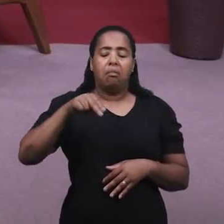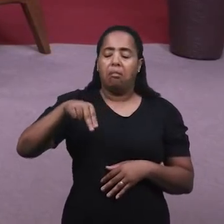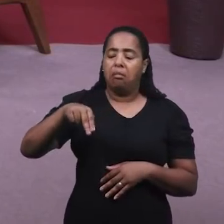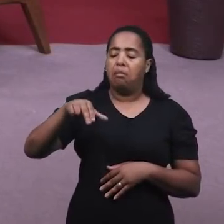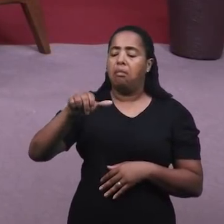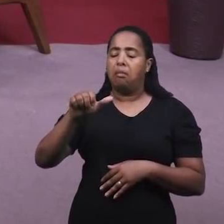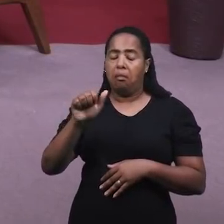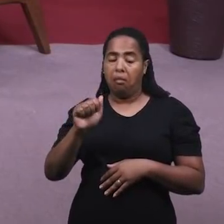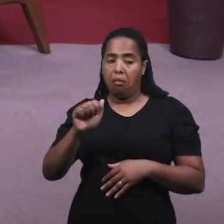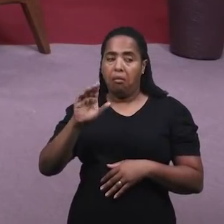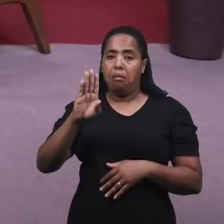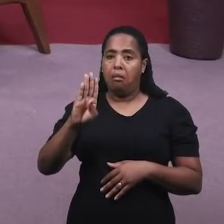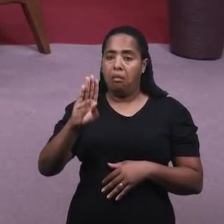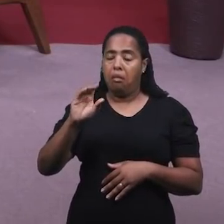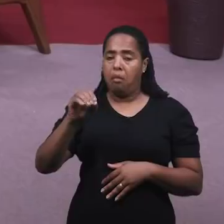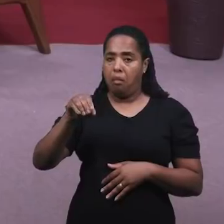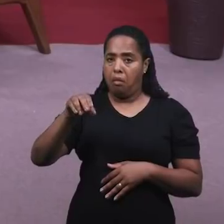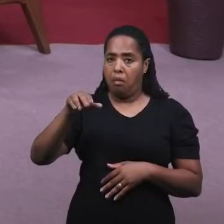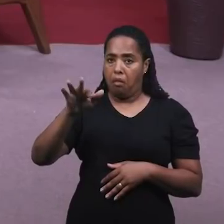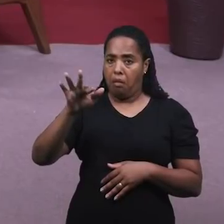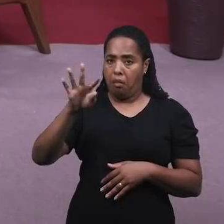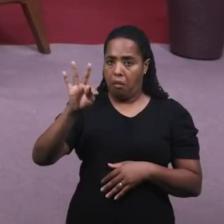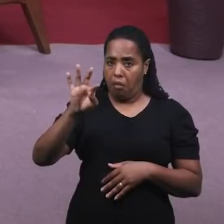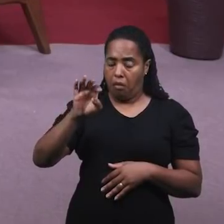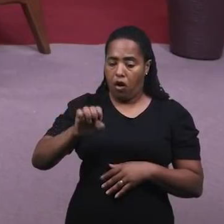herdou dos seus pais uma vinha.